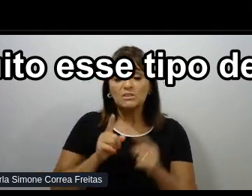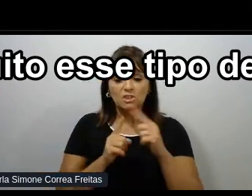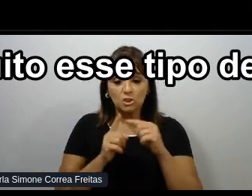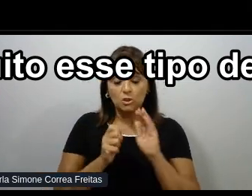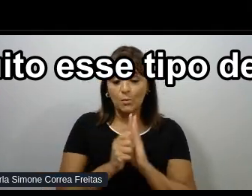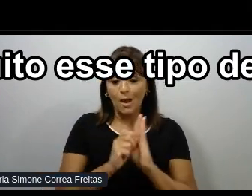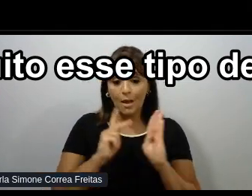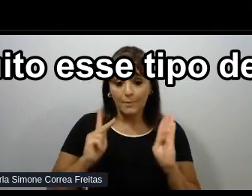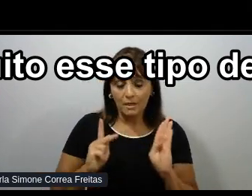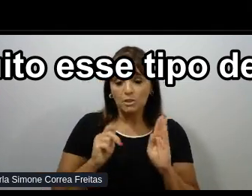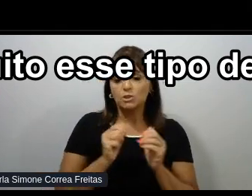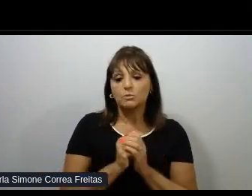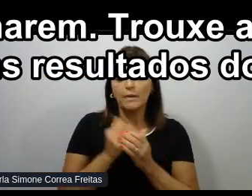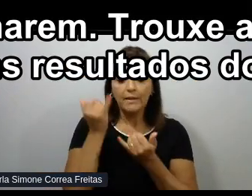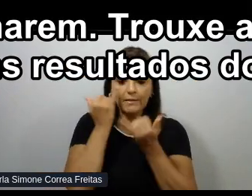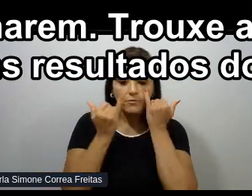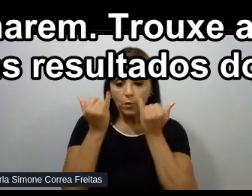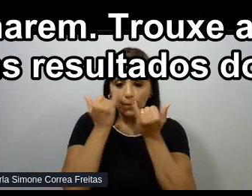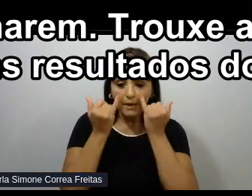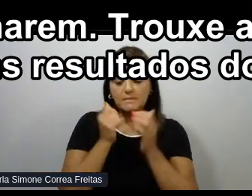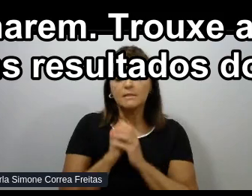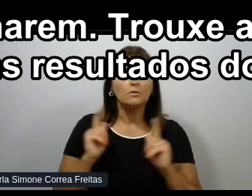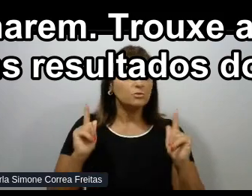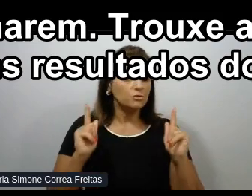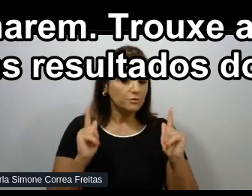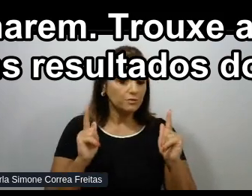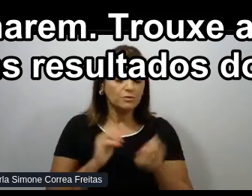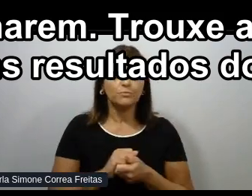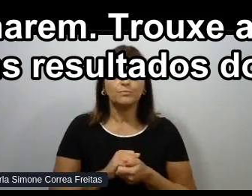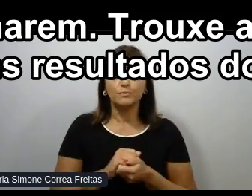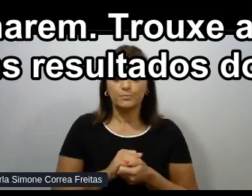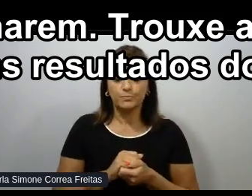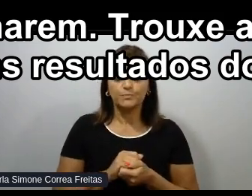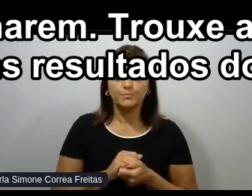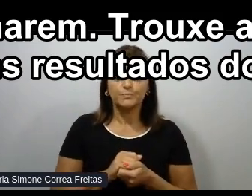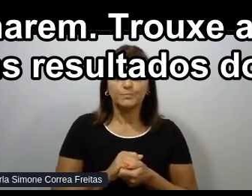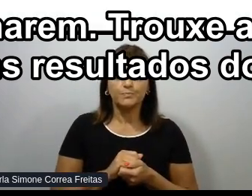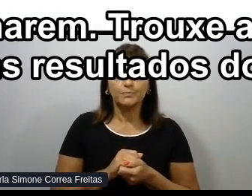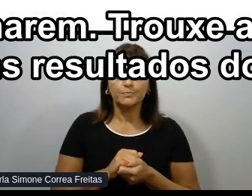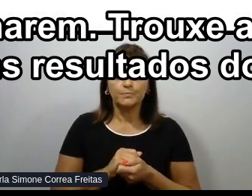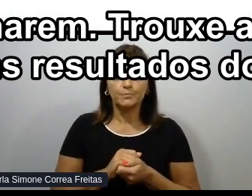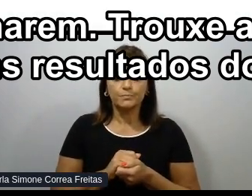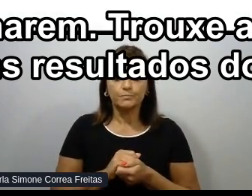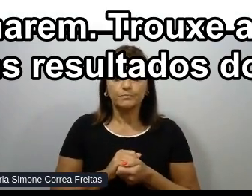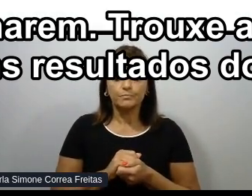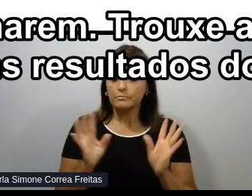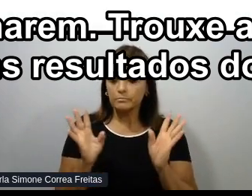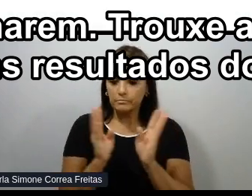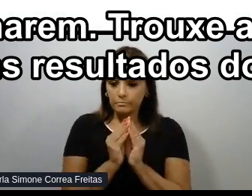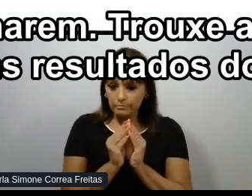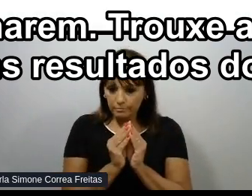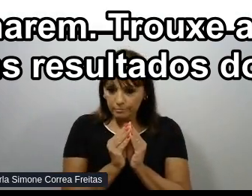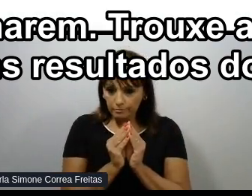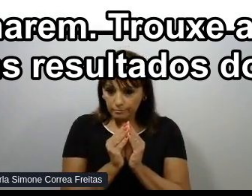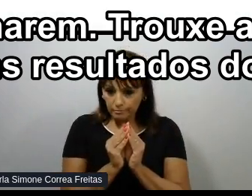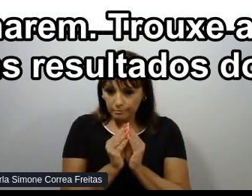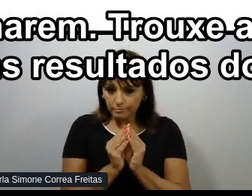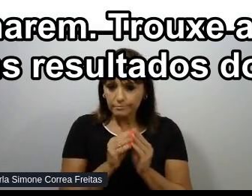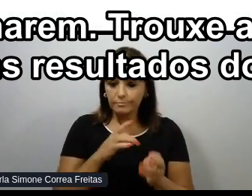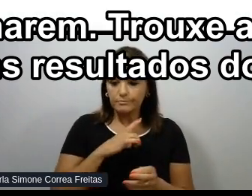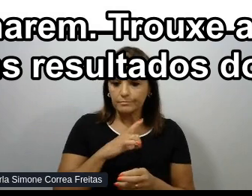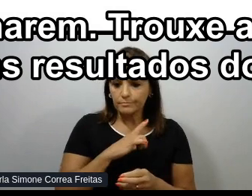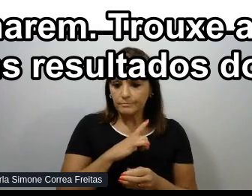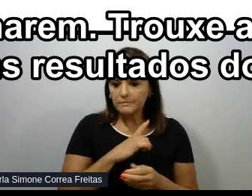precisam digitar algum endereço, ou então entrar na Play Store ou na App Store para baixar alguma coisa, eles têm muita